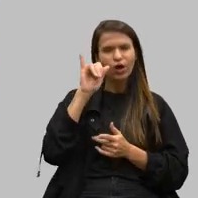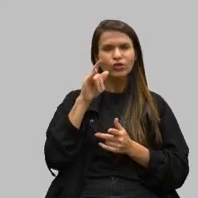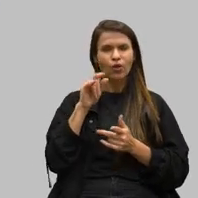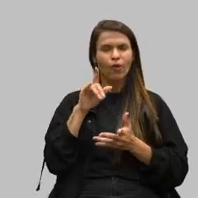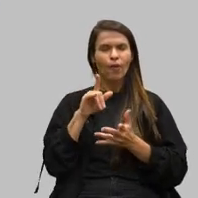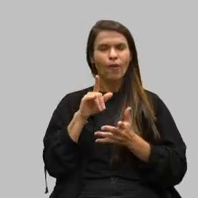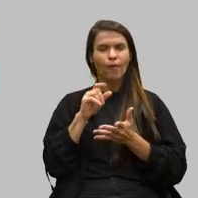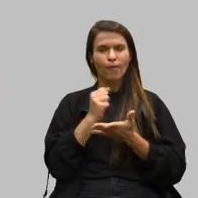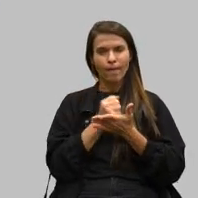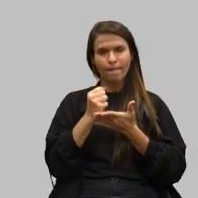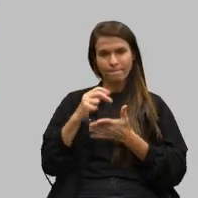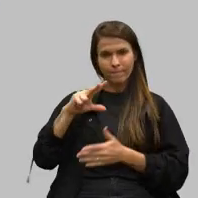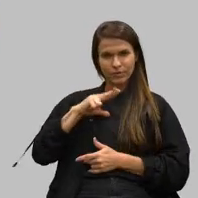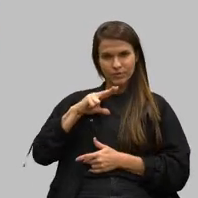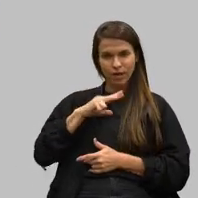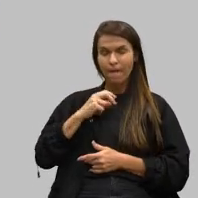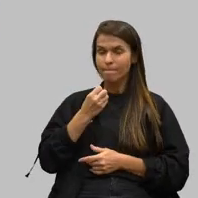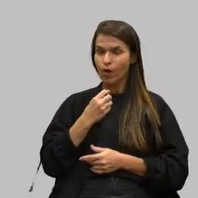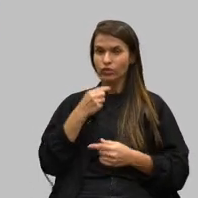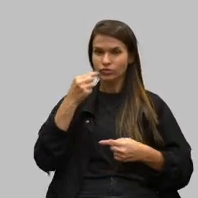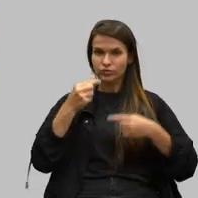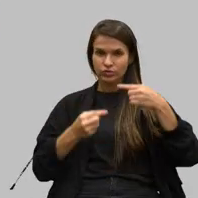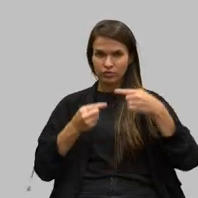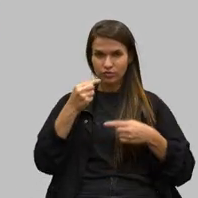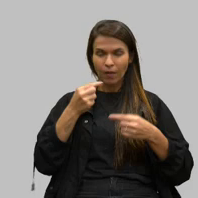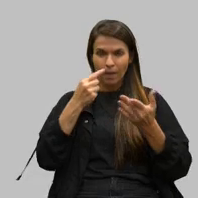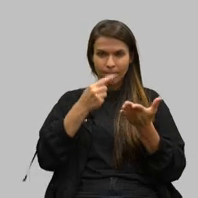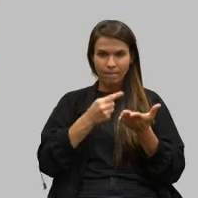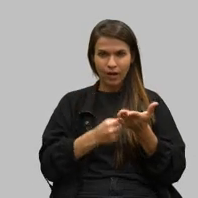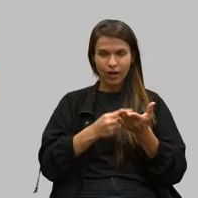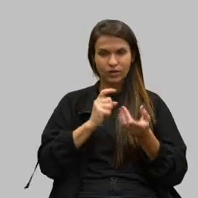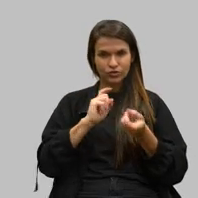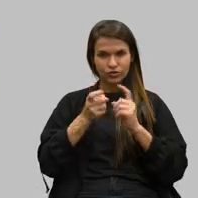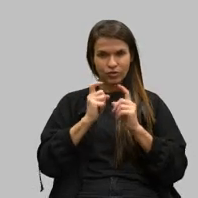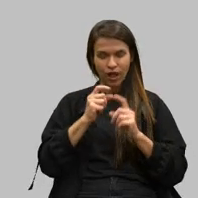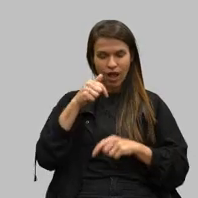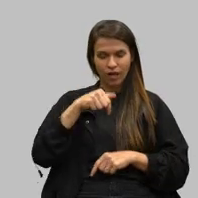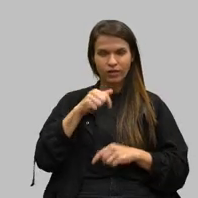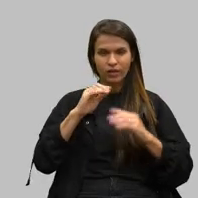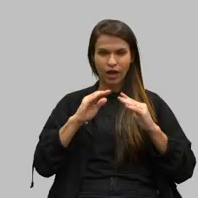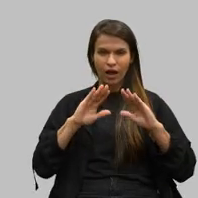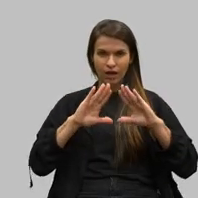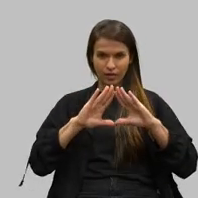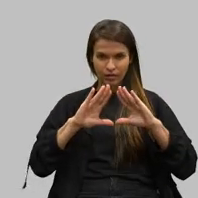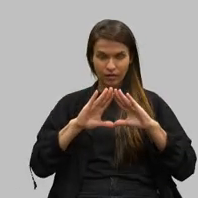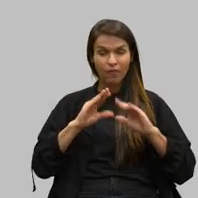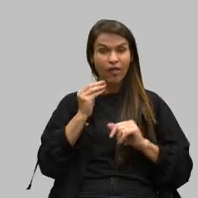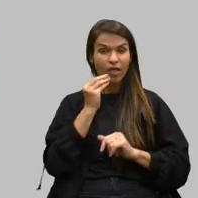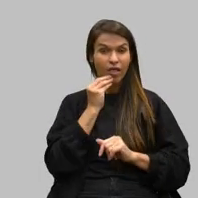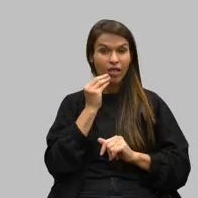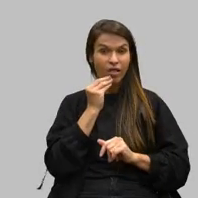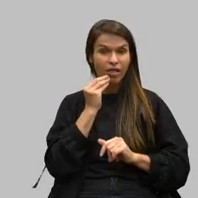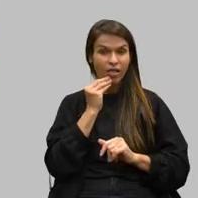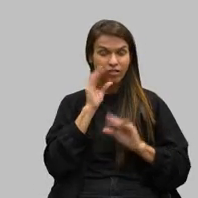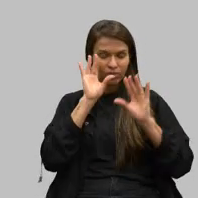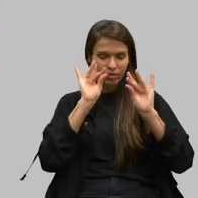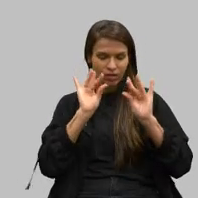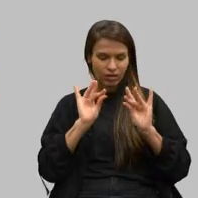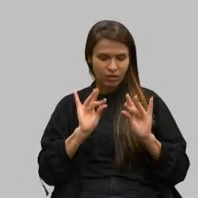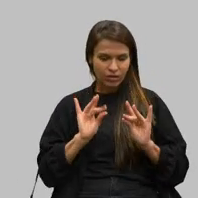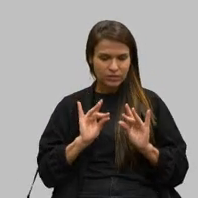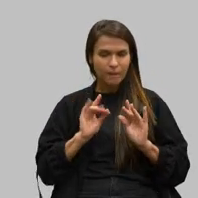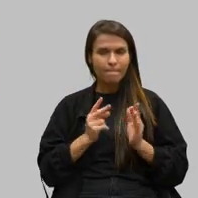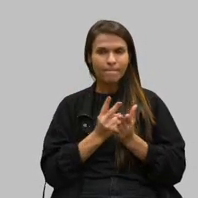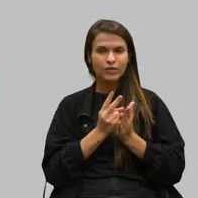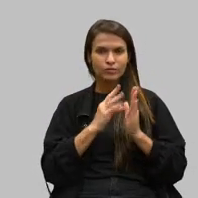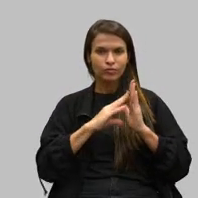pena a gente discutir, eu acho que está marcado para logo a discussão da SSA aqui na casa, mas tentar ver se a expande esse mesmo modelo